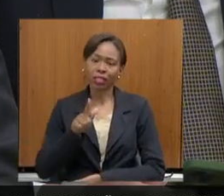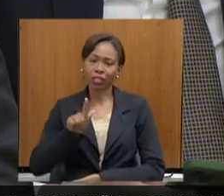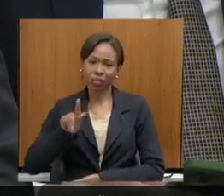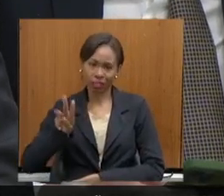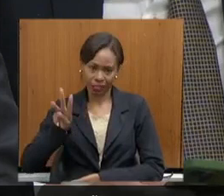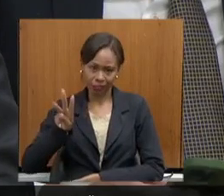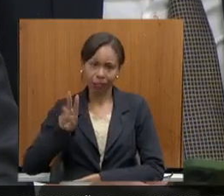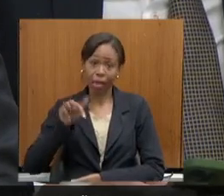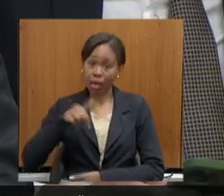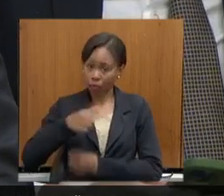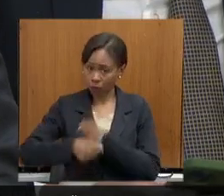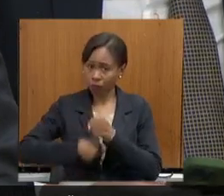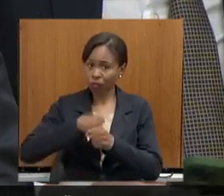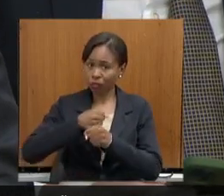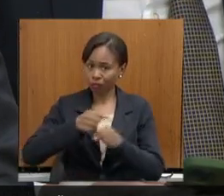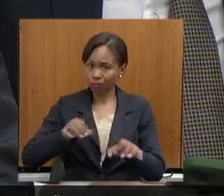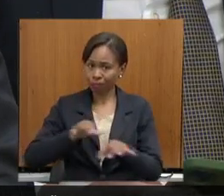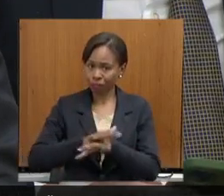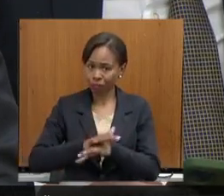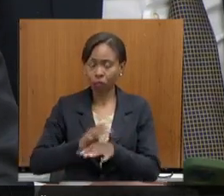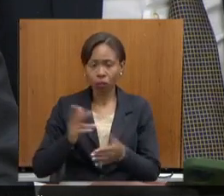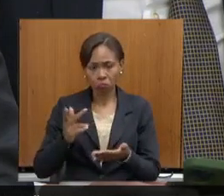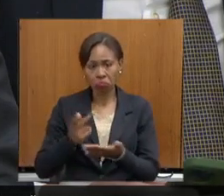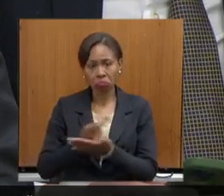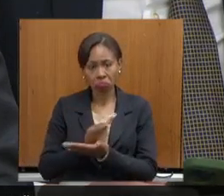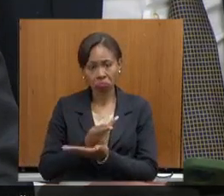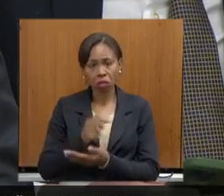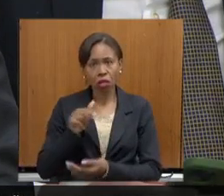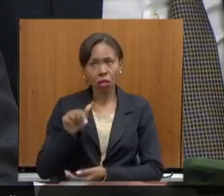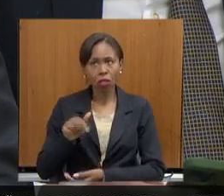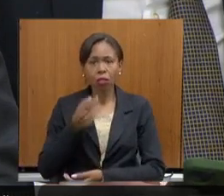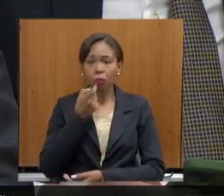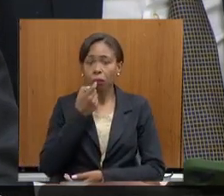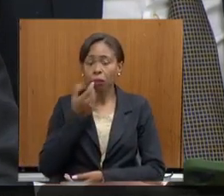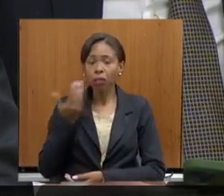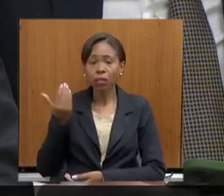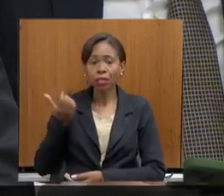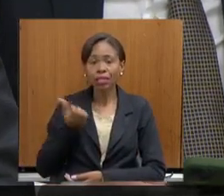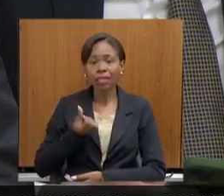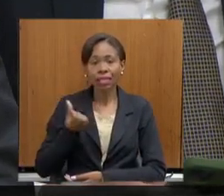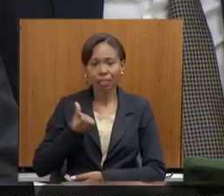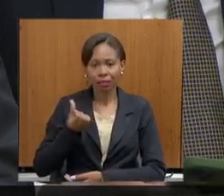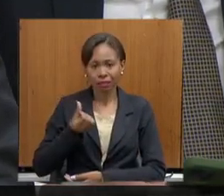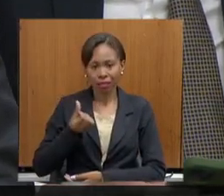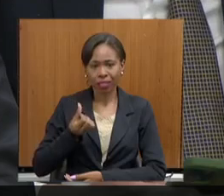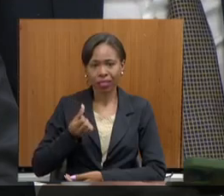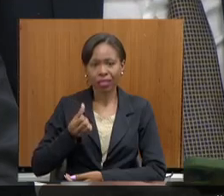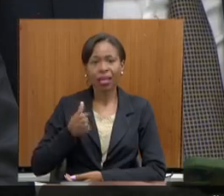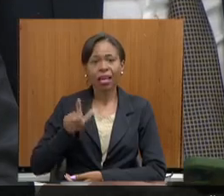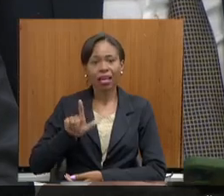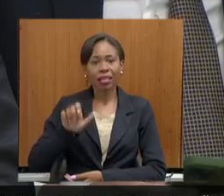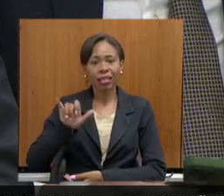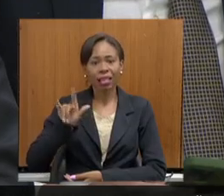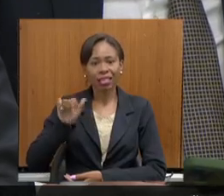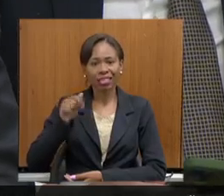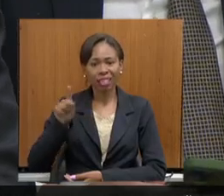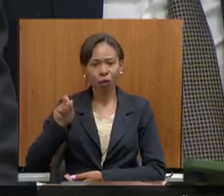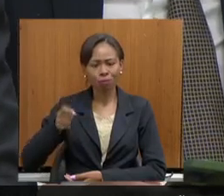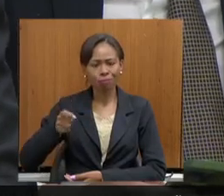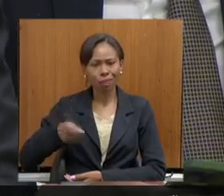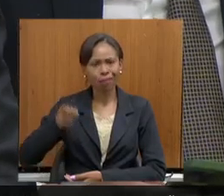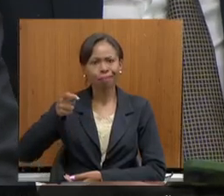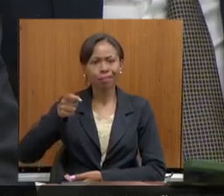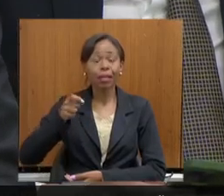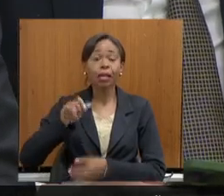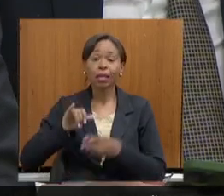as leilão que teve com sucesso na sexta-feira né que a Cemig participou eu quero